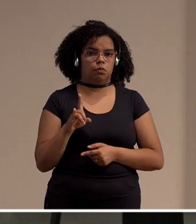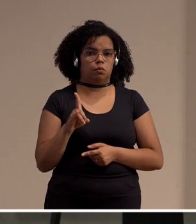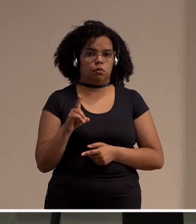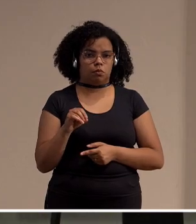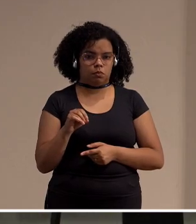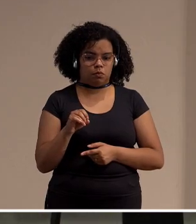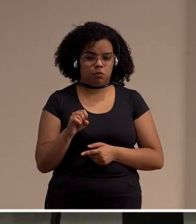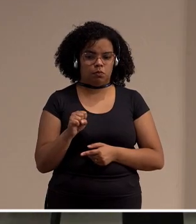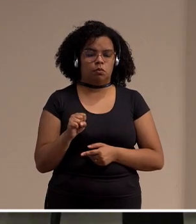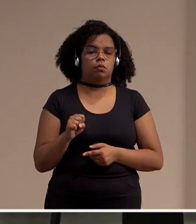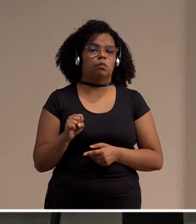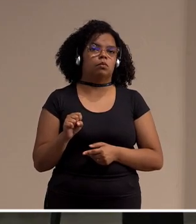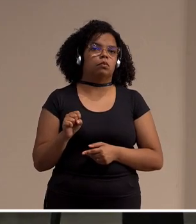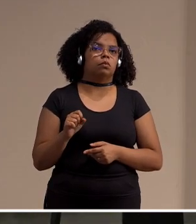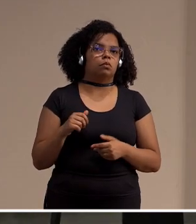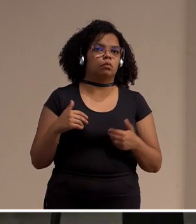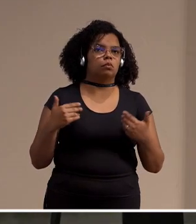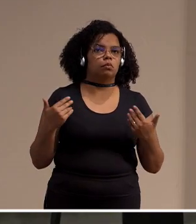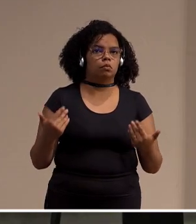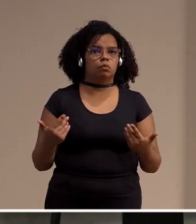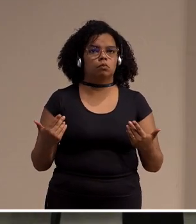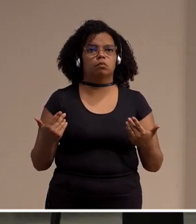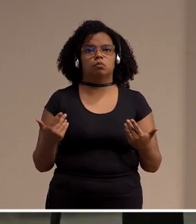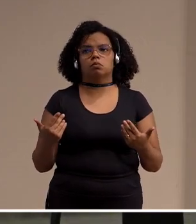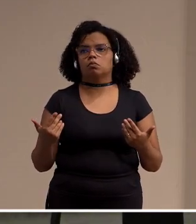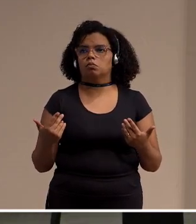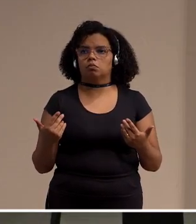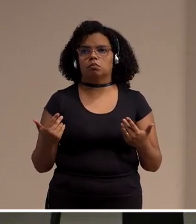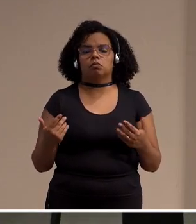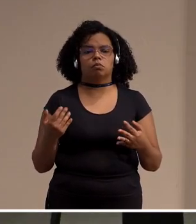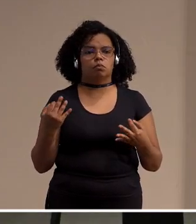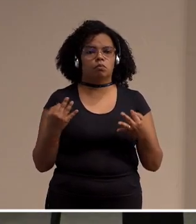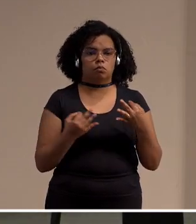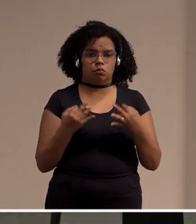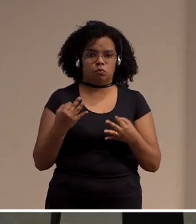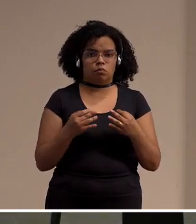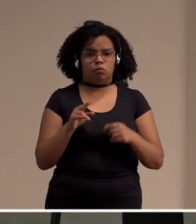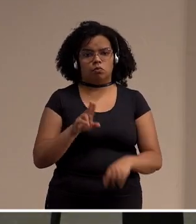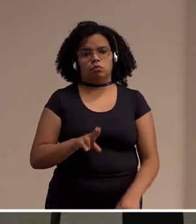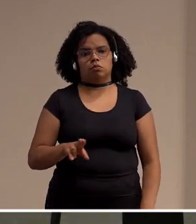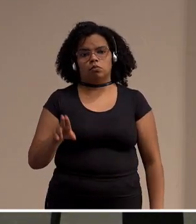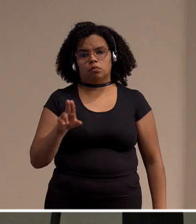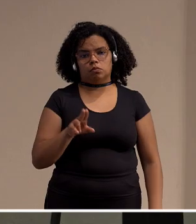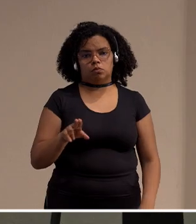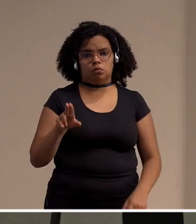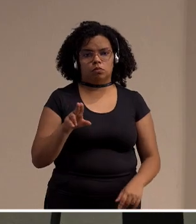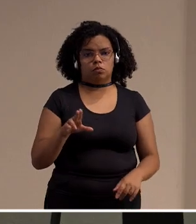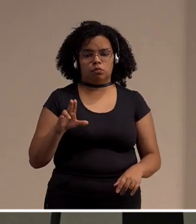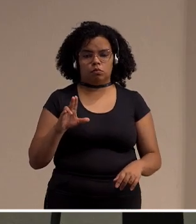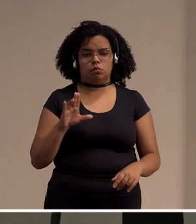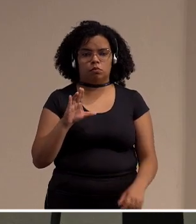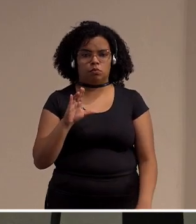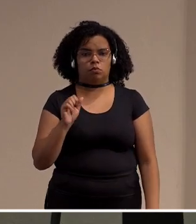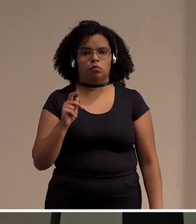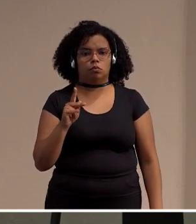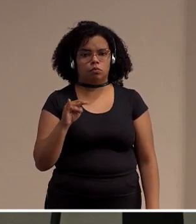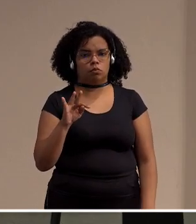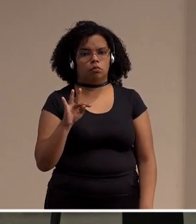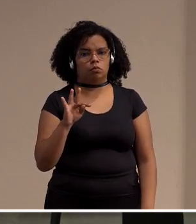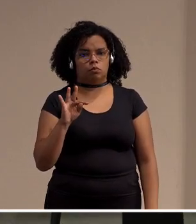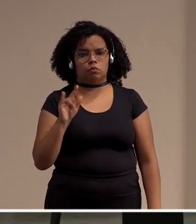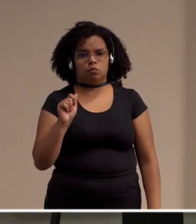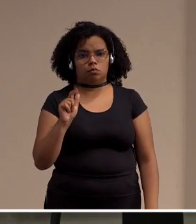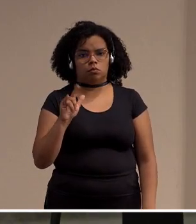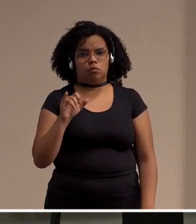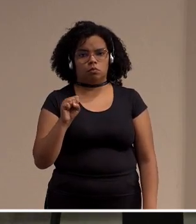os nomes, o cruel dos apelidos é justamente essa utilidade, que é a utilidade do capitalismo que força a gente a